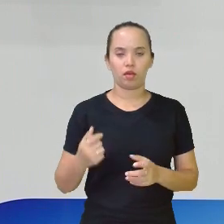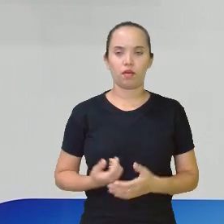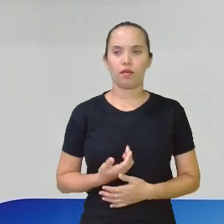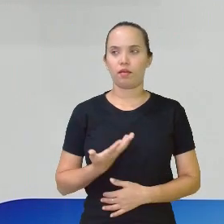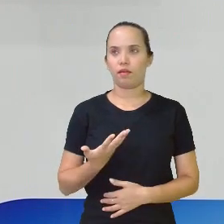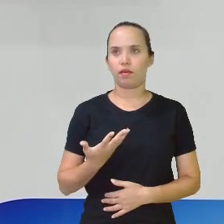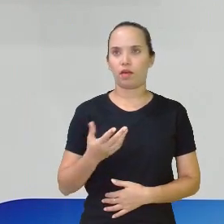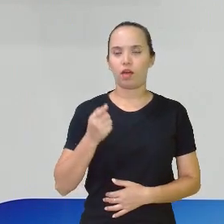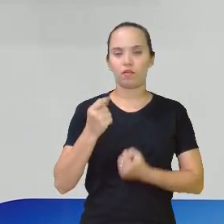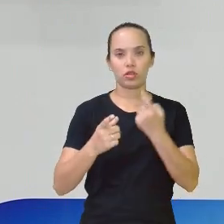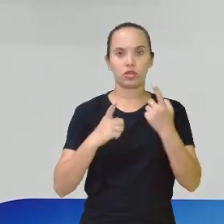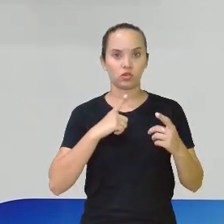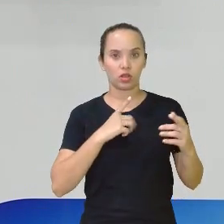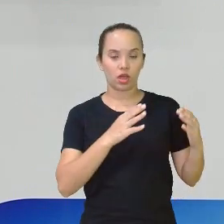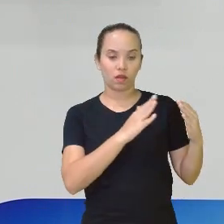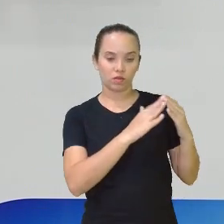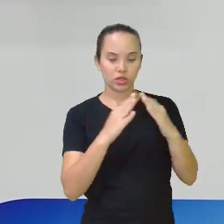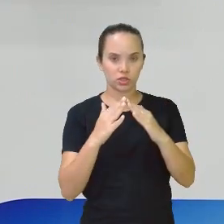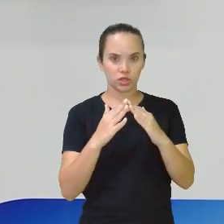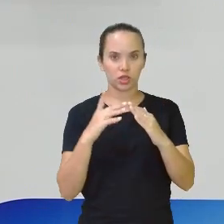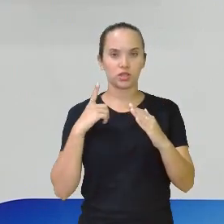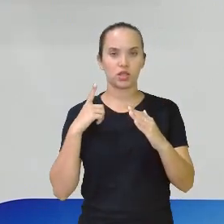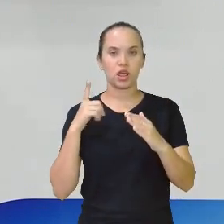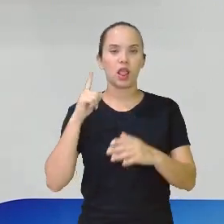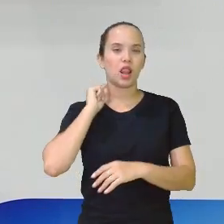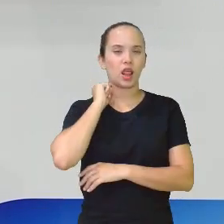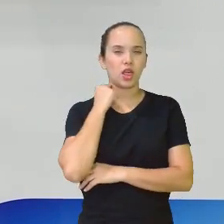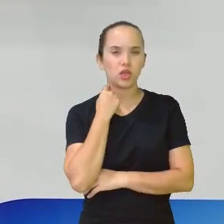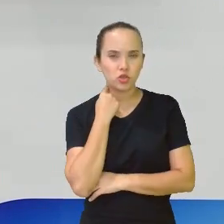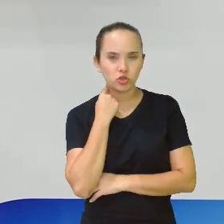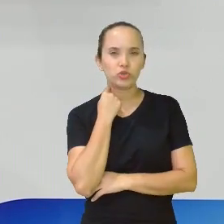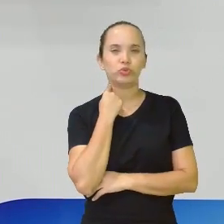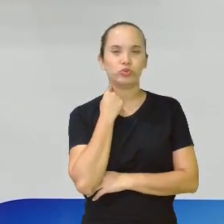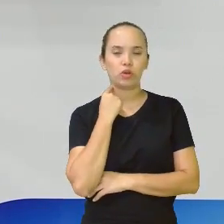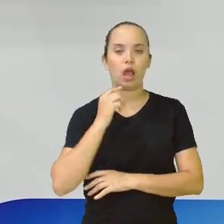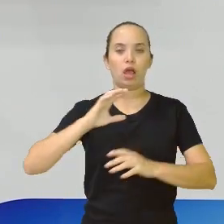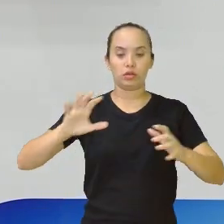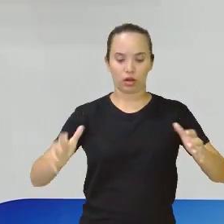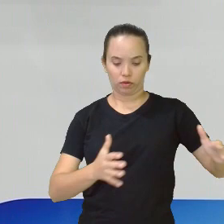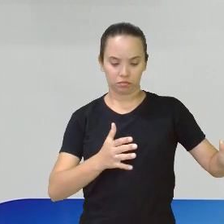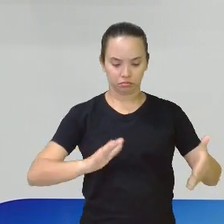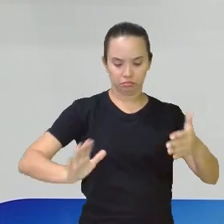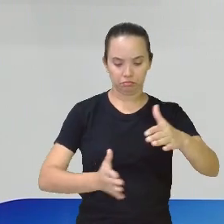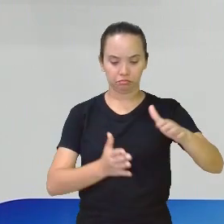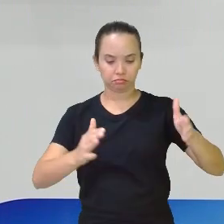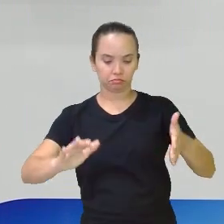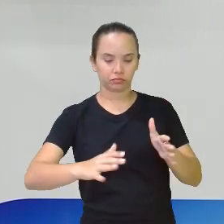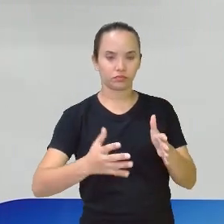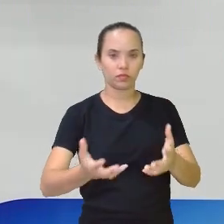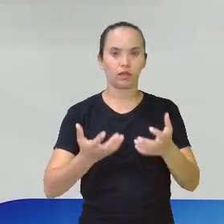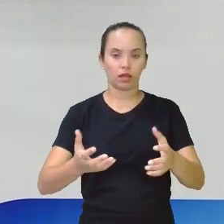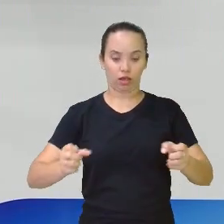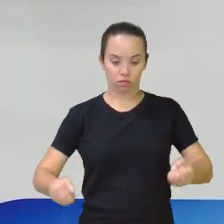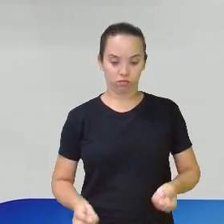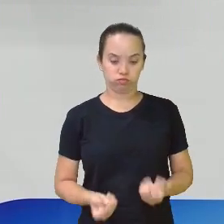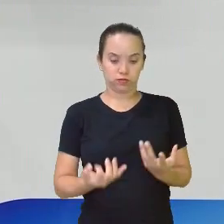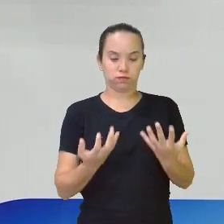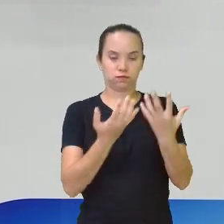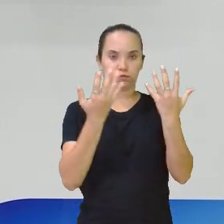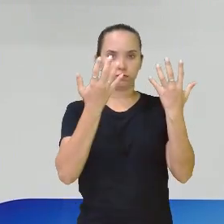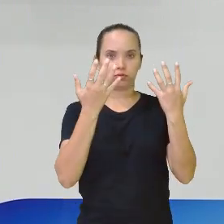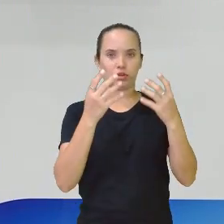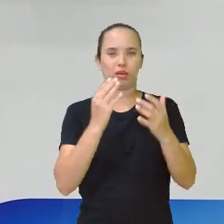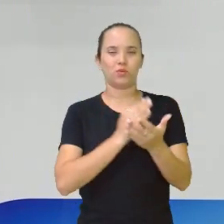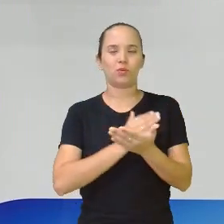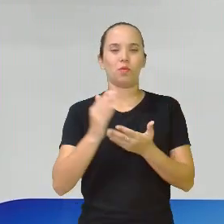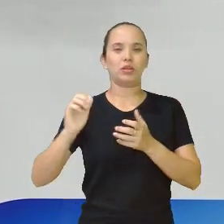ali na nossa vizinhança pessoas que têm lixos e resíduos ali e de repente elas têm uma ideia de tocar fogo. E aí vai